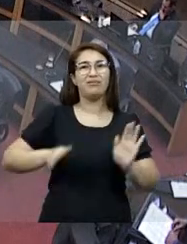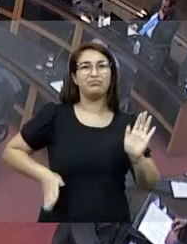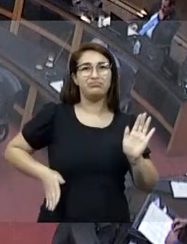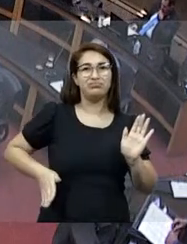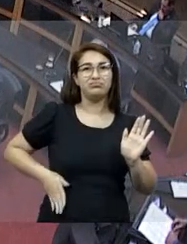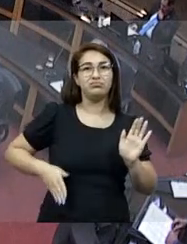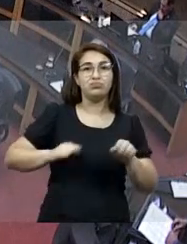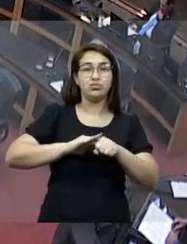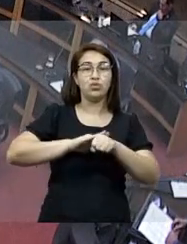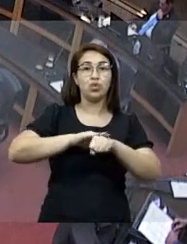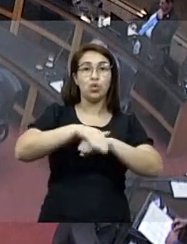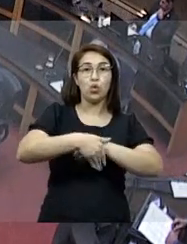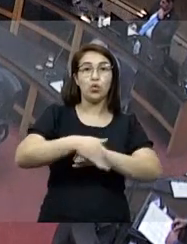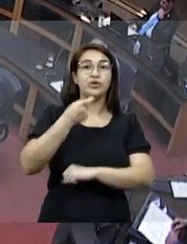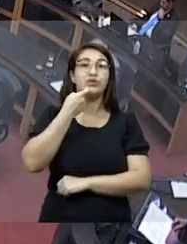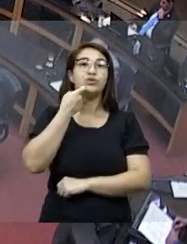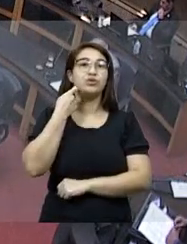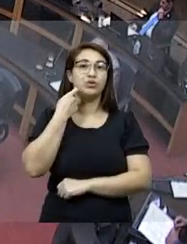E,